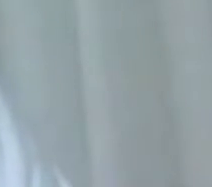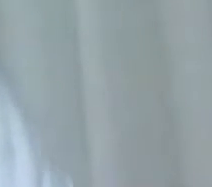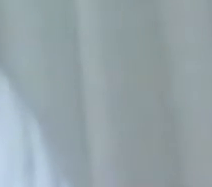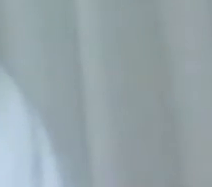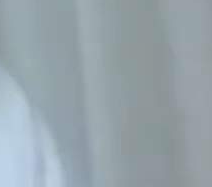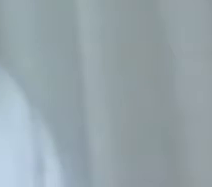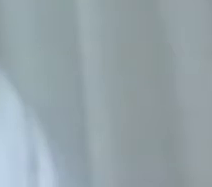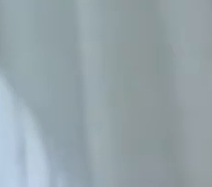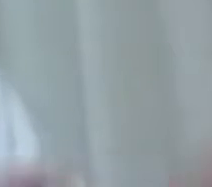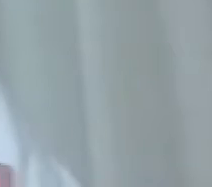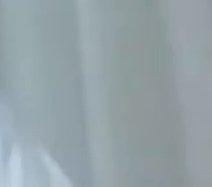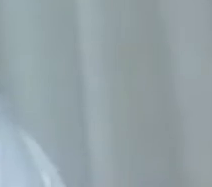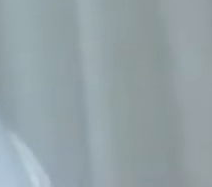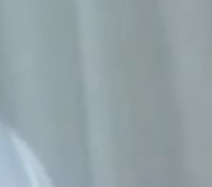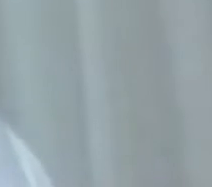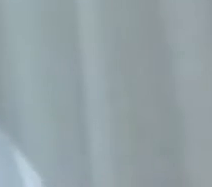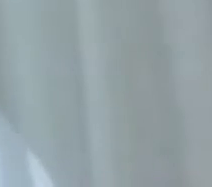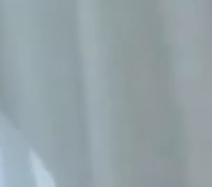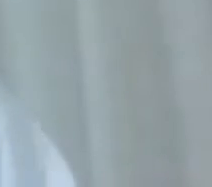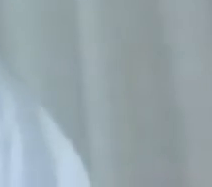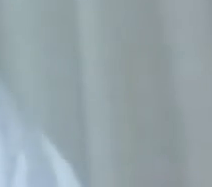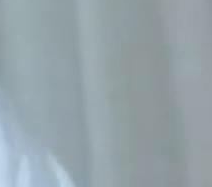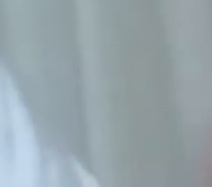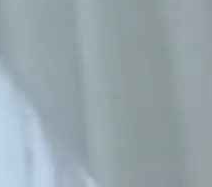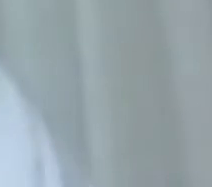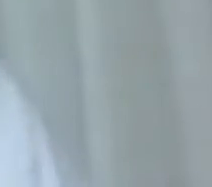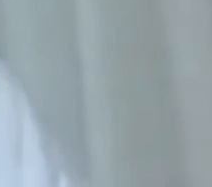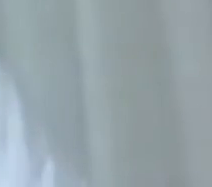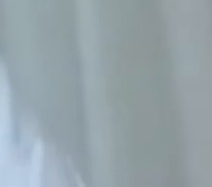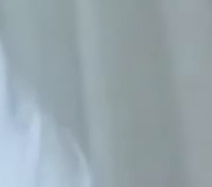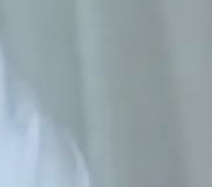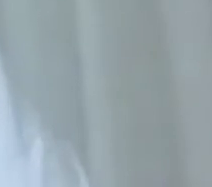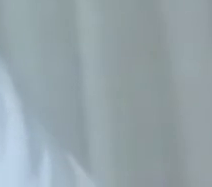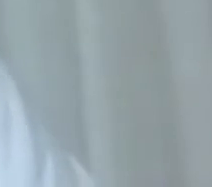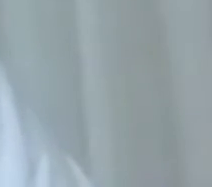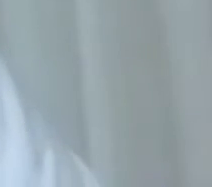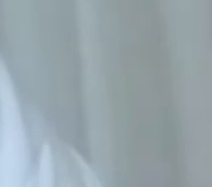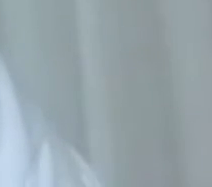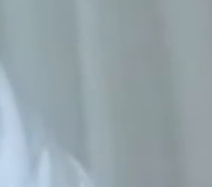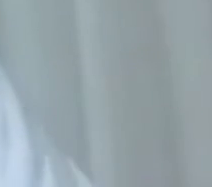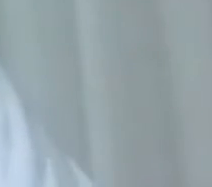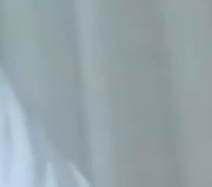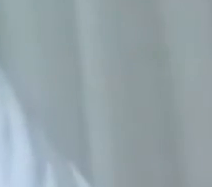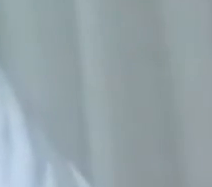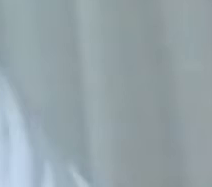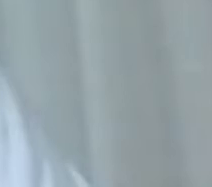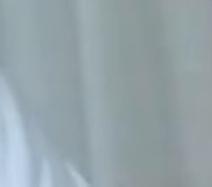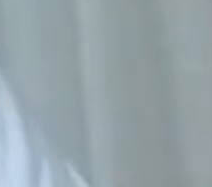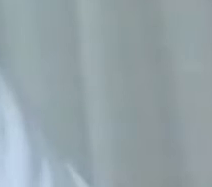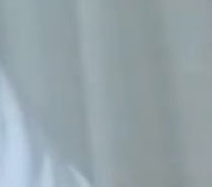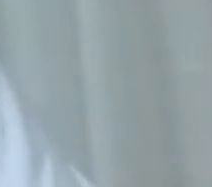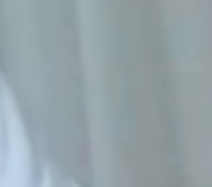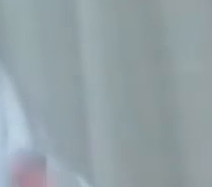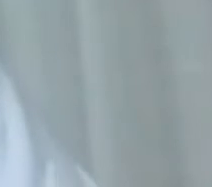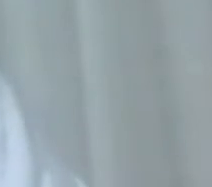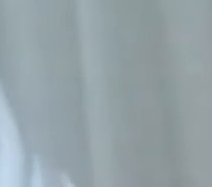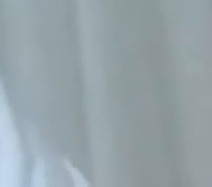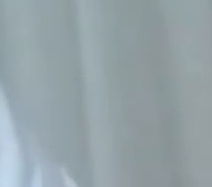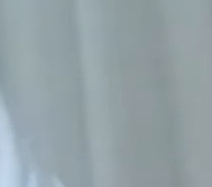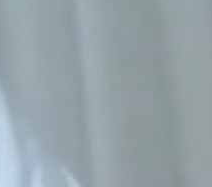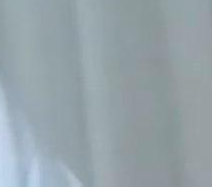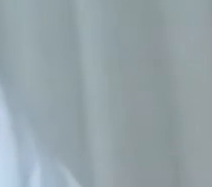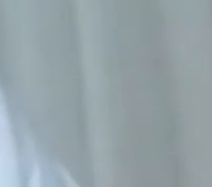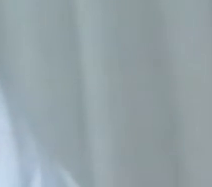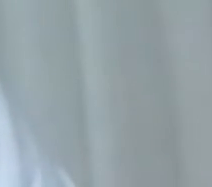o bem, porque Deus também é fogo consumidor, para quem acredita. Mas, enfim, eu acho que eles falavam